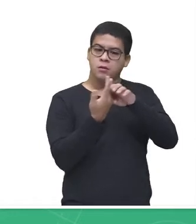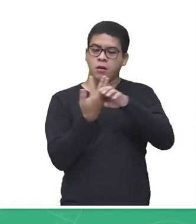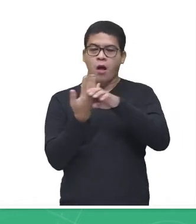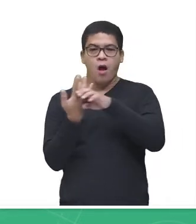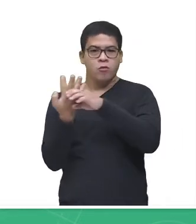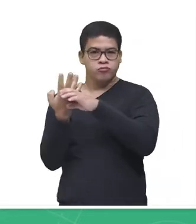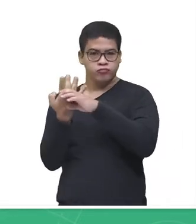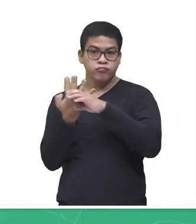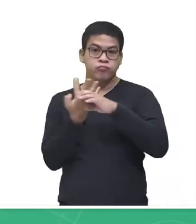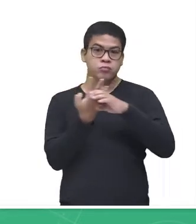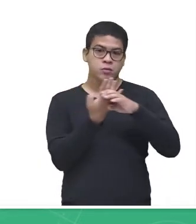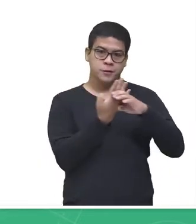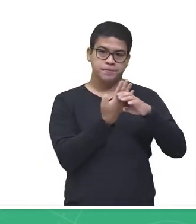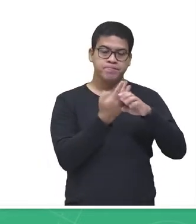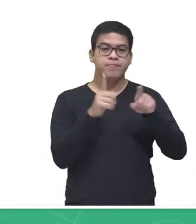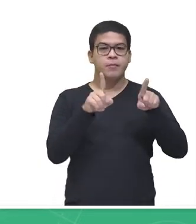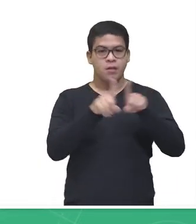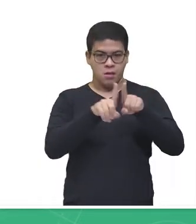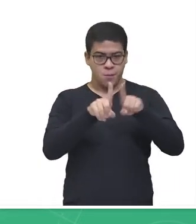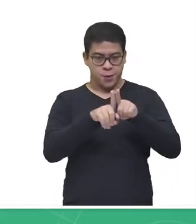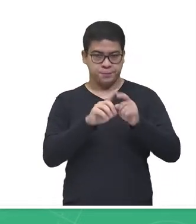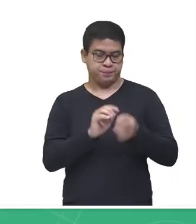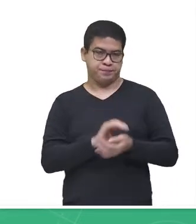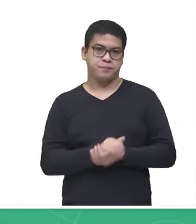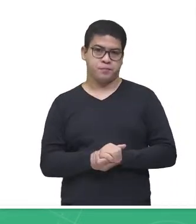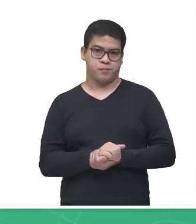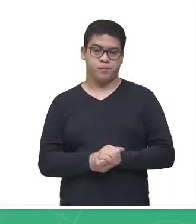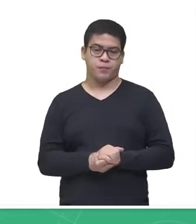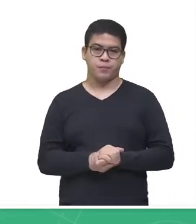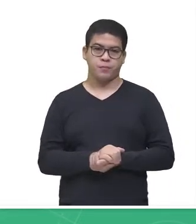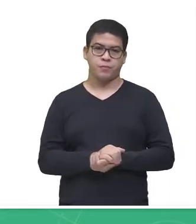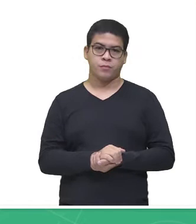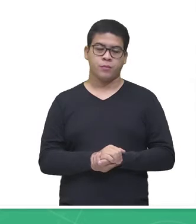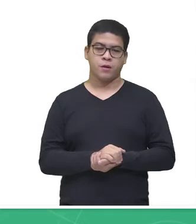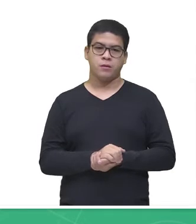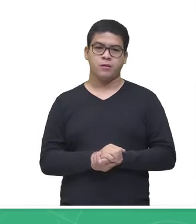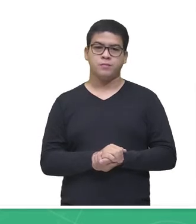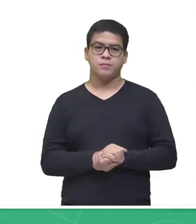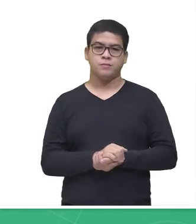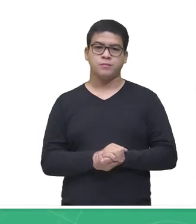isso também vai ajudar na movimentação de algumas células, tá certo?